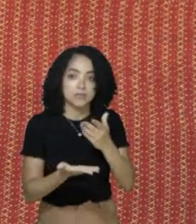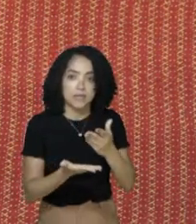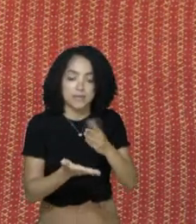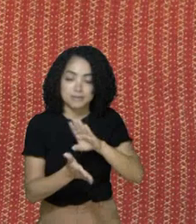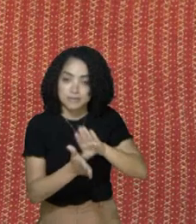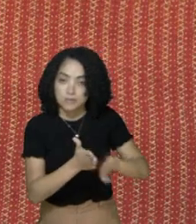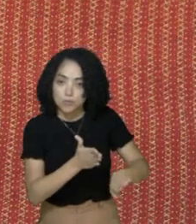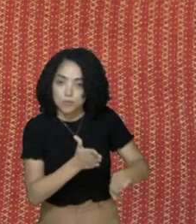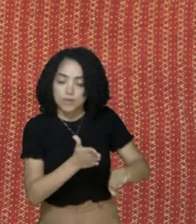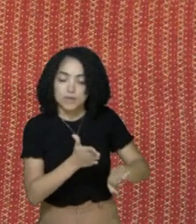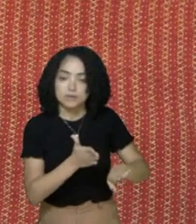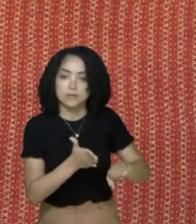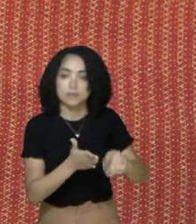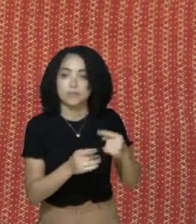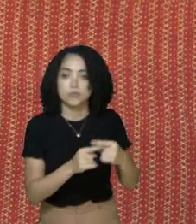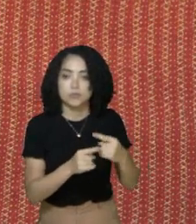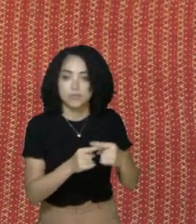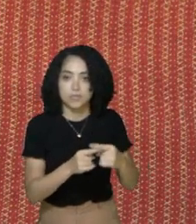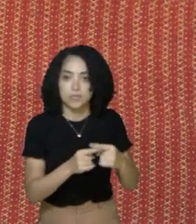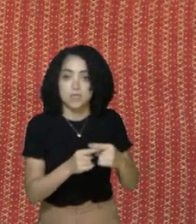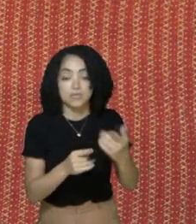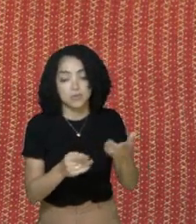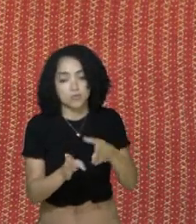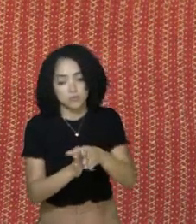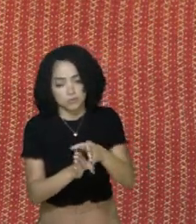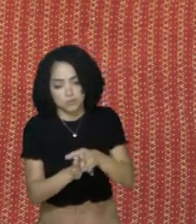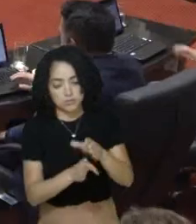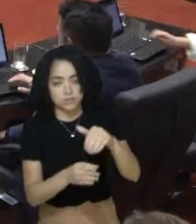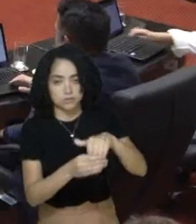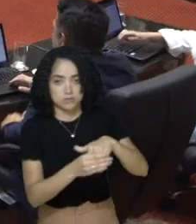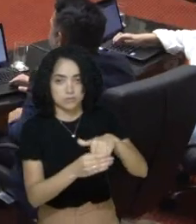desse veto. Então, a nossa orientação é voto 2.